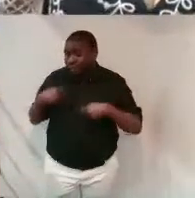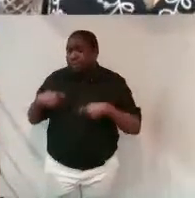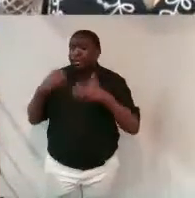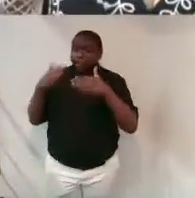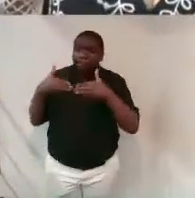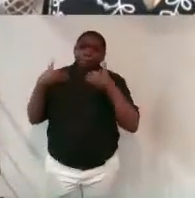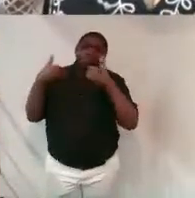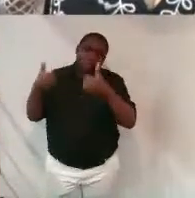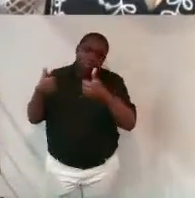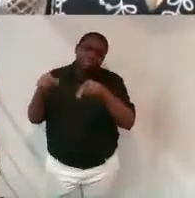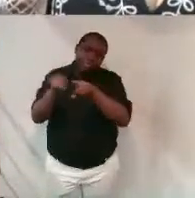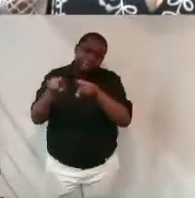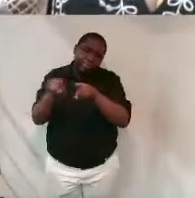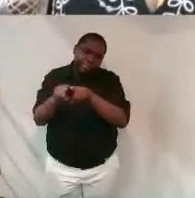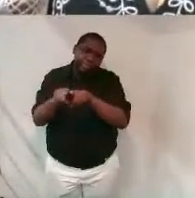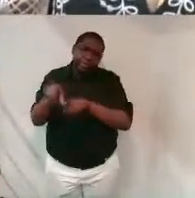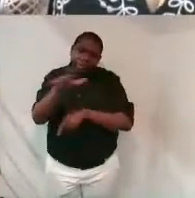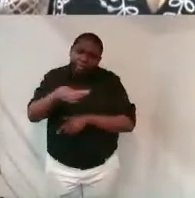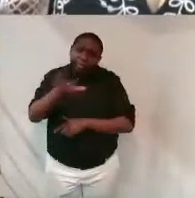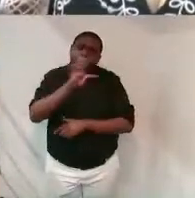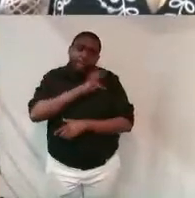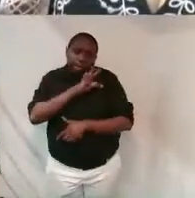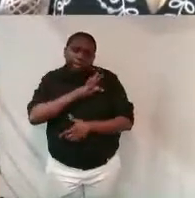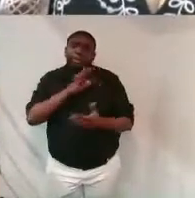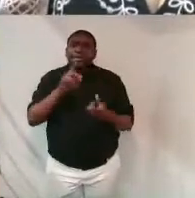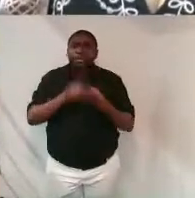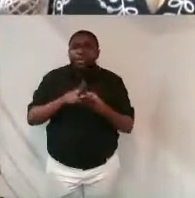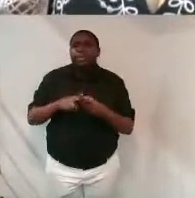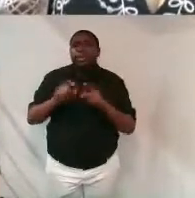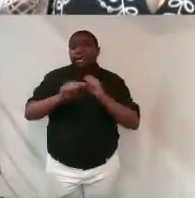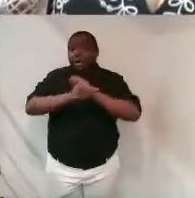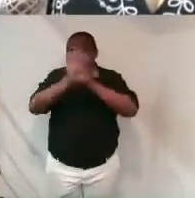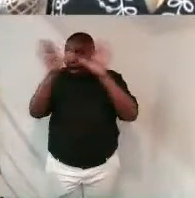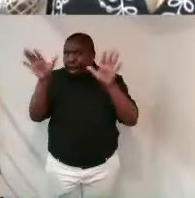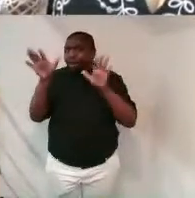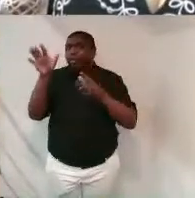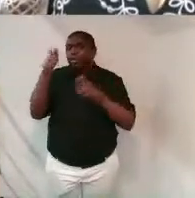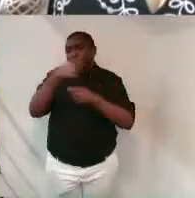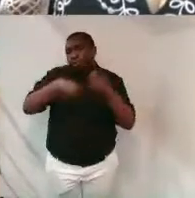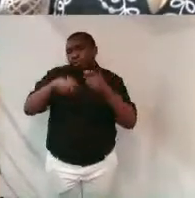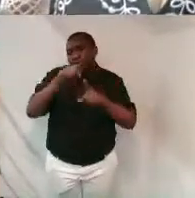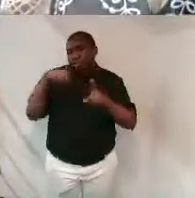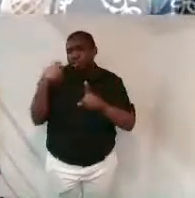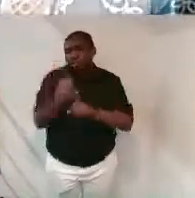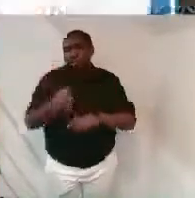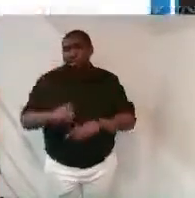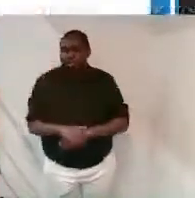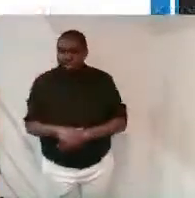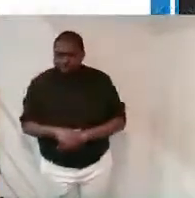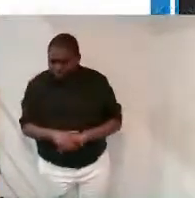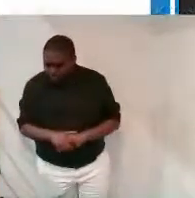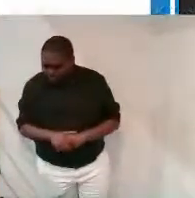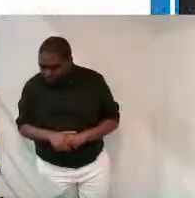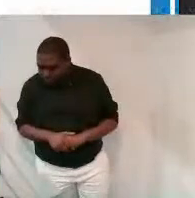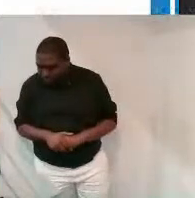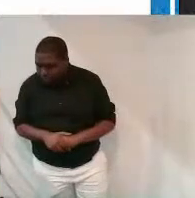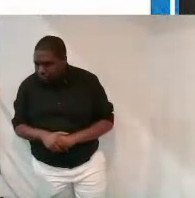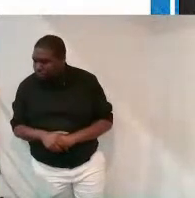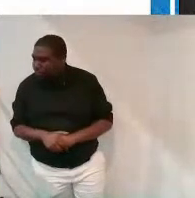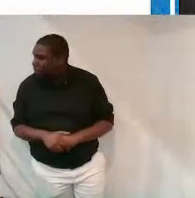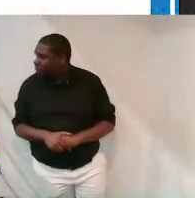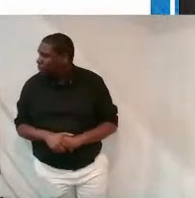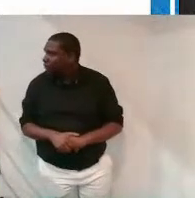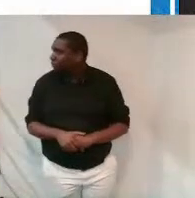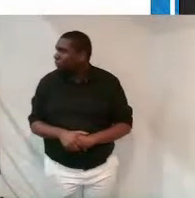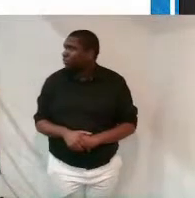melhoria também da tecnicidade, da transparência e dos mecanismos de controle social. Nesse sentido, essa atuação